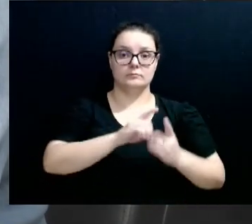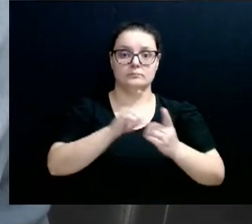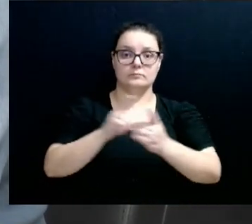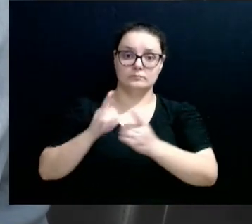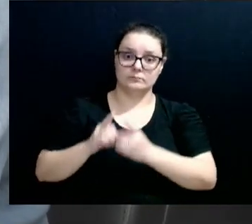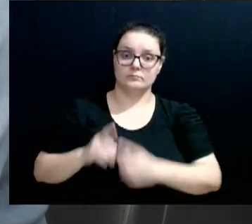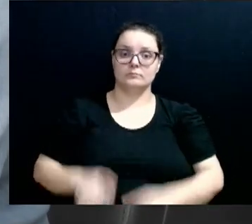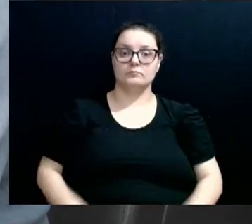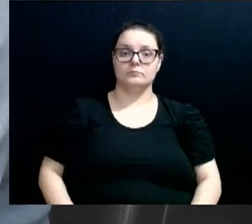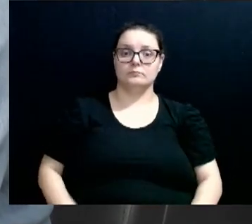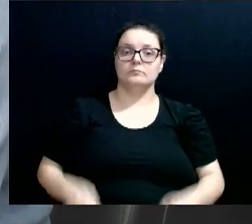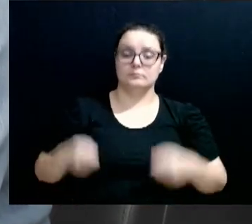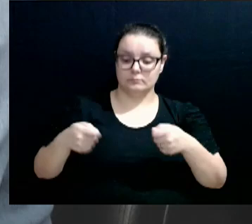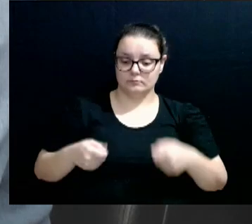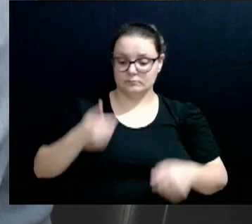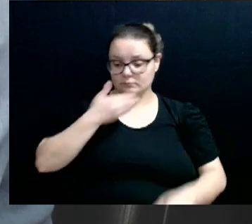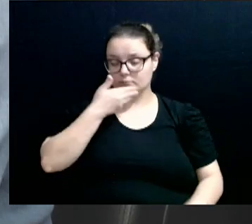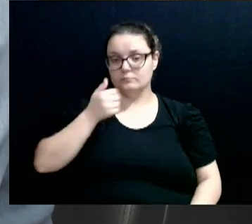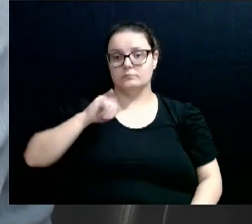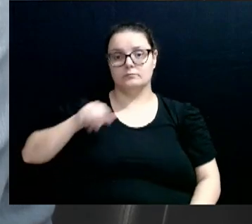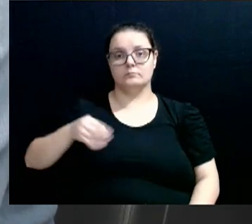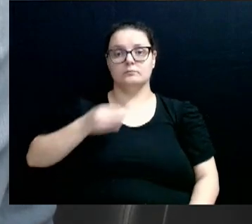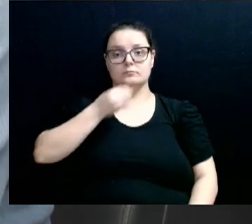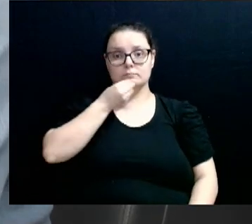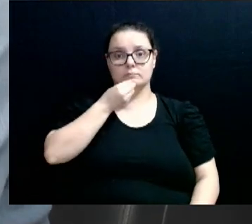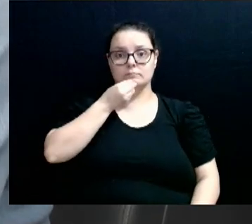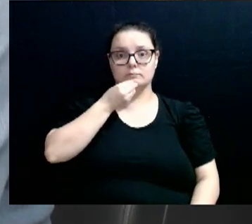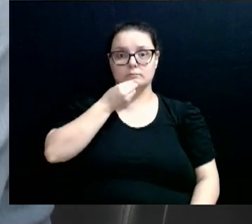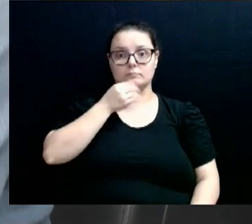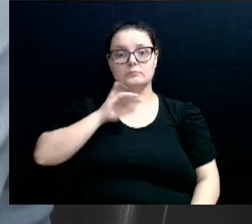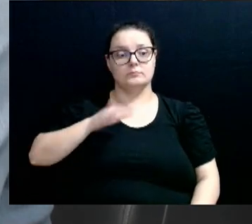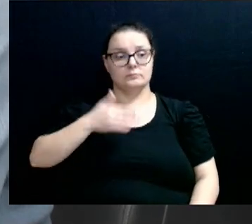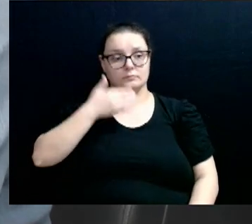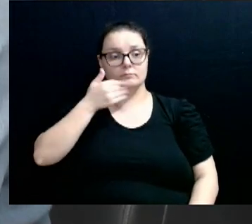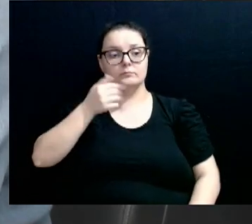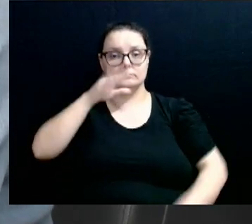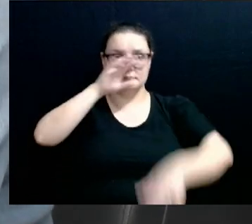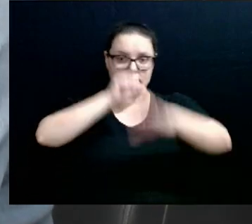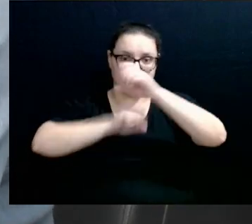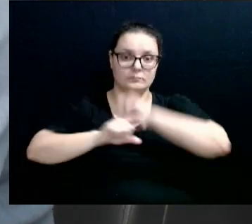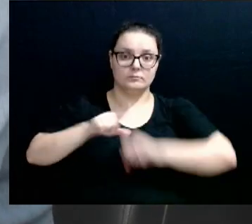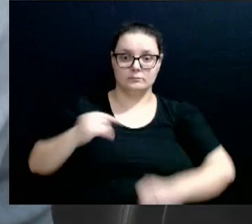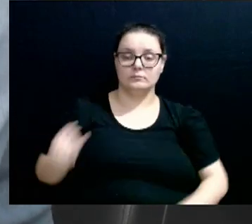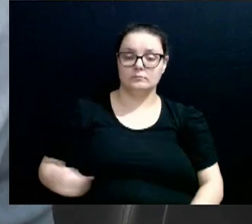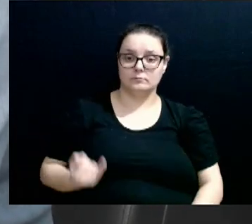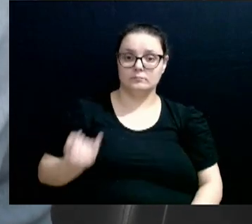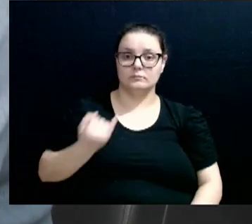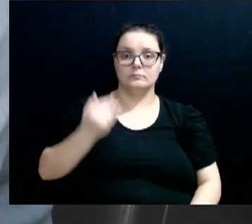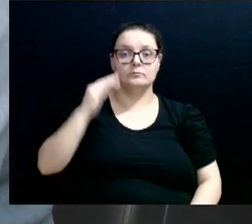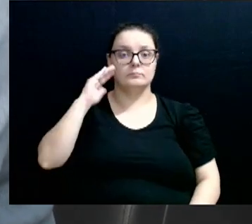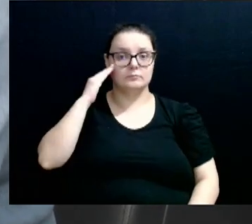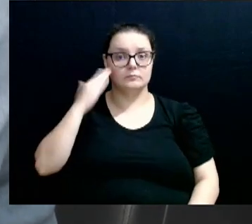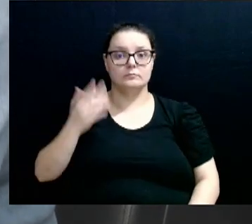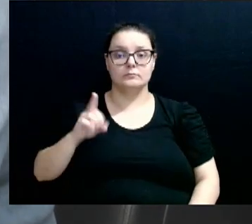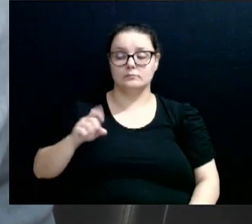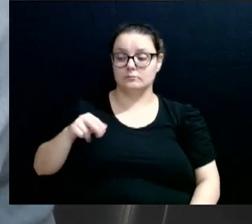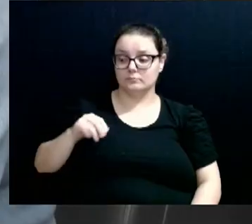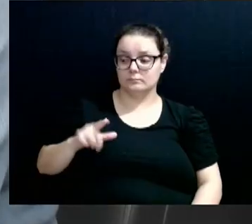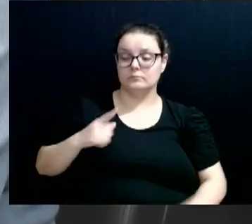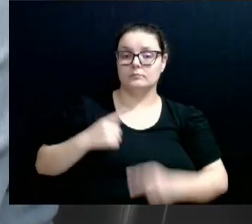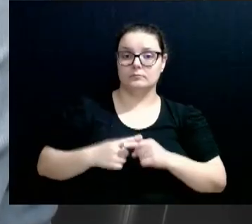garantir um melhor aproveitamento e, portanto, uma melhor aprendizagem. É importante entender isso, Daniel, pelo seguinte: